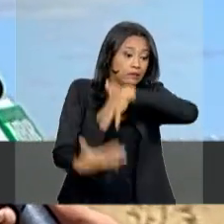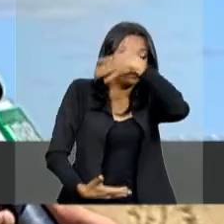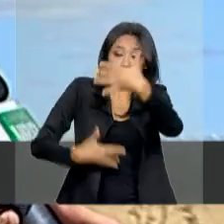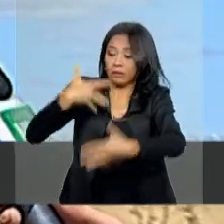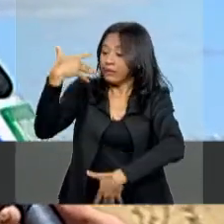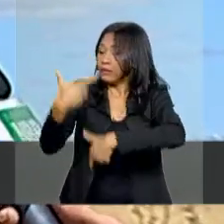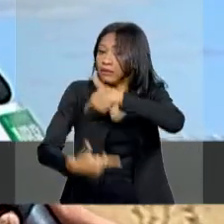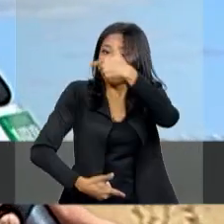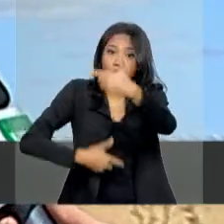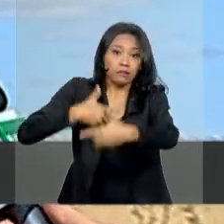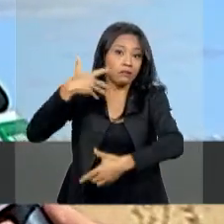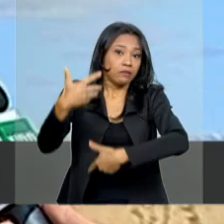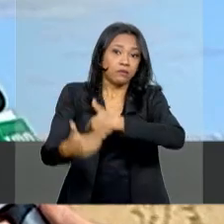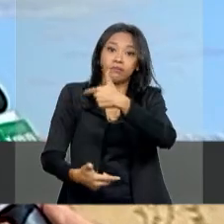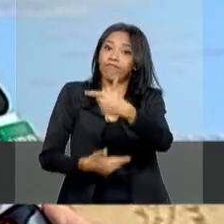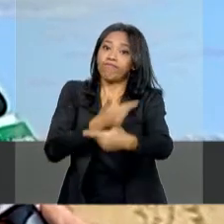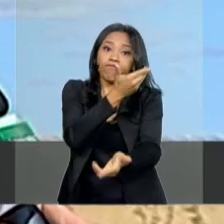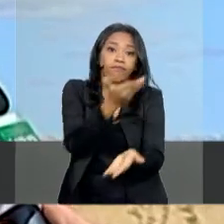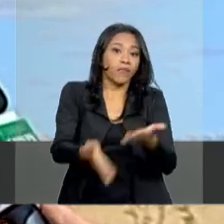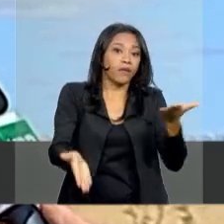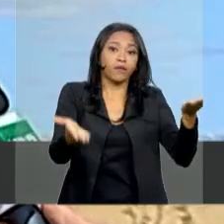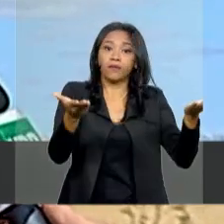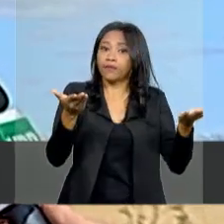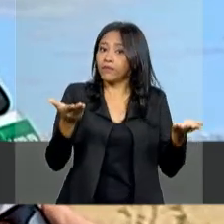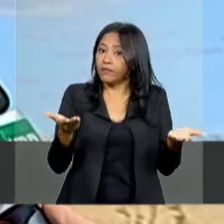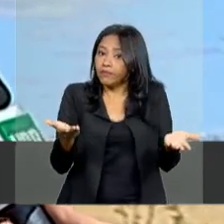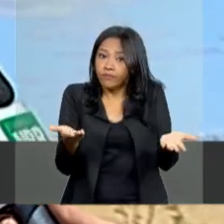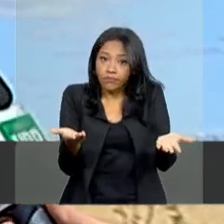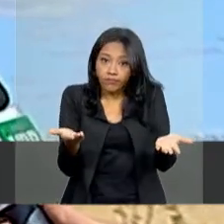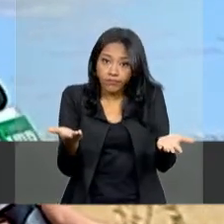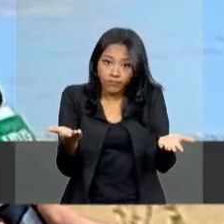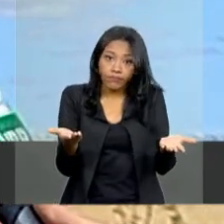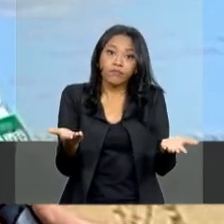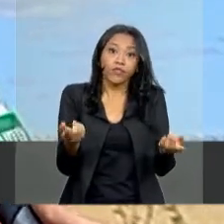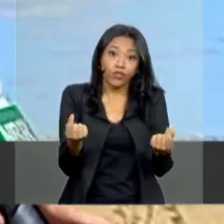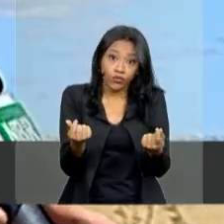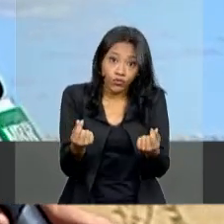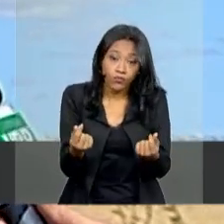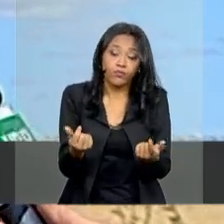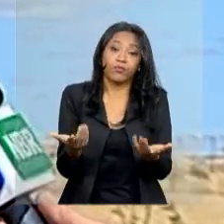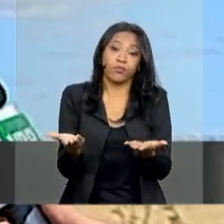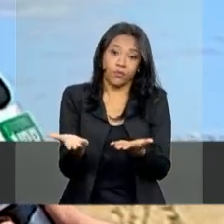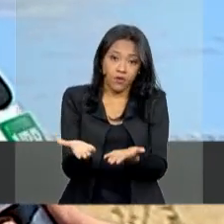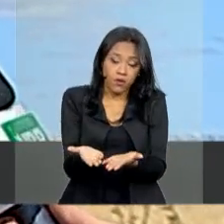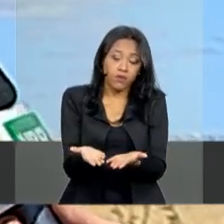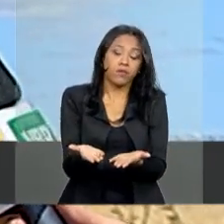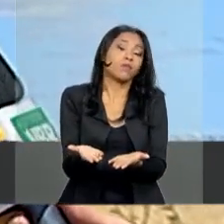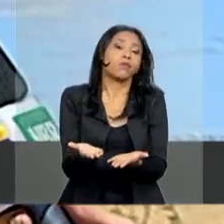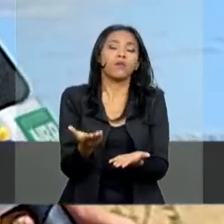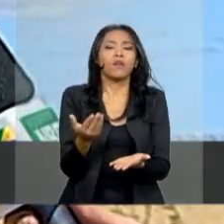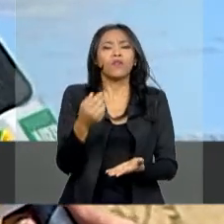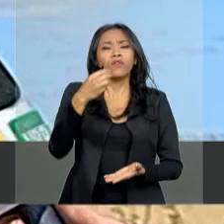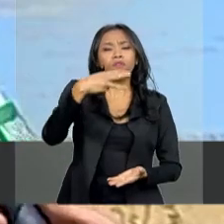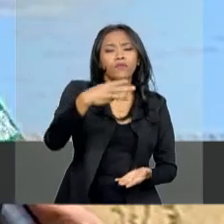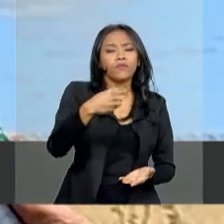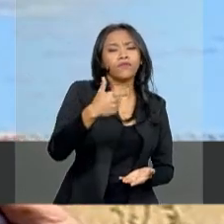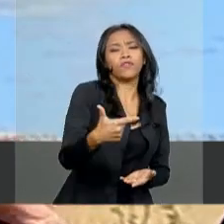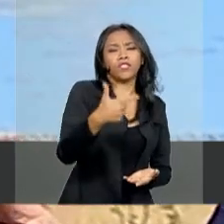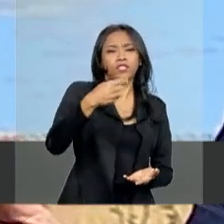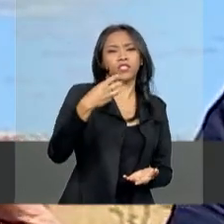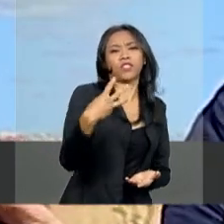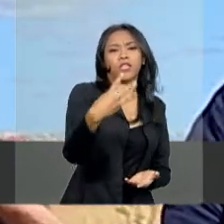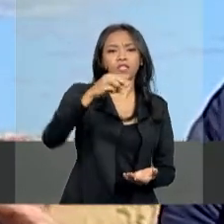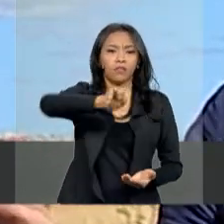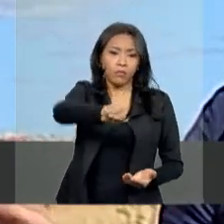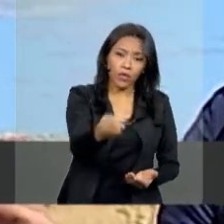antecedendo é praticamente perdendo em dinheiro é de cerca de 23 milhões